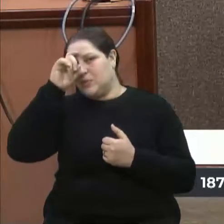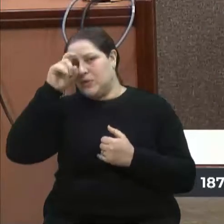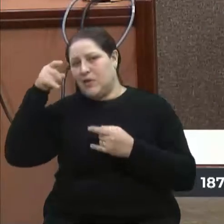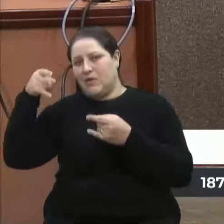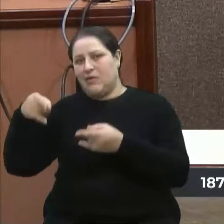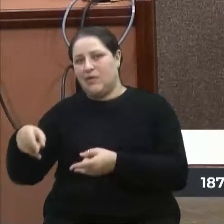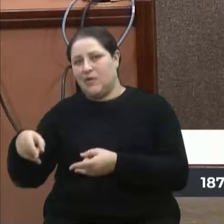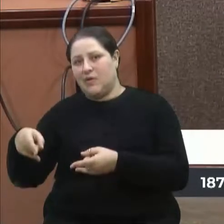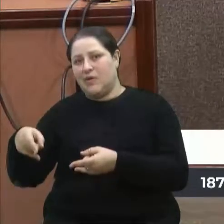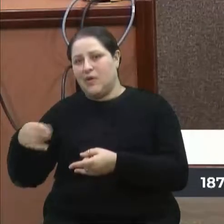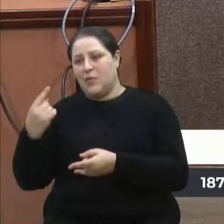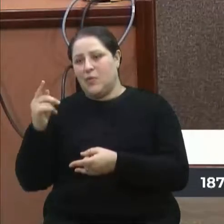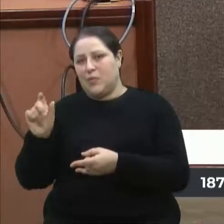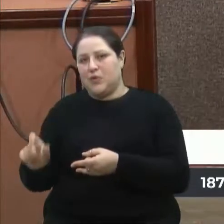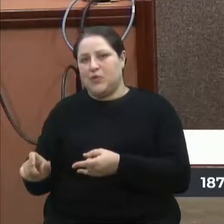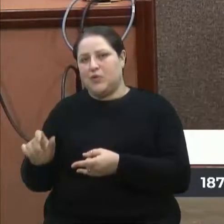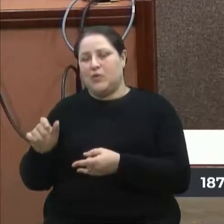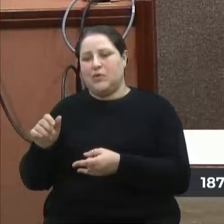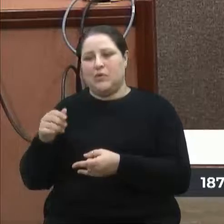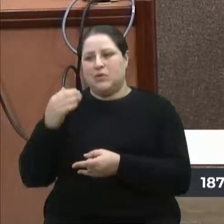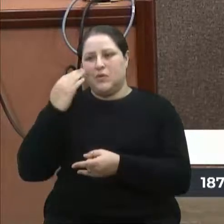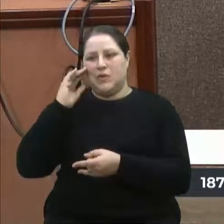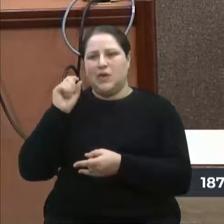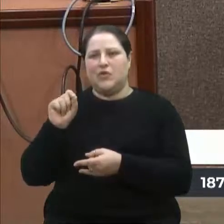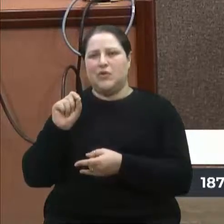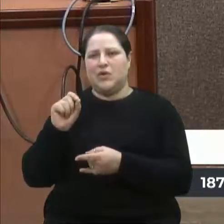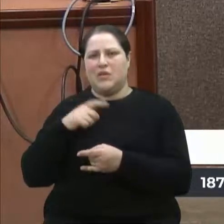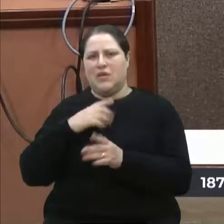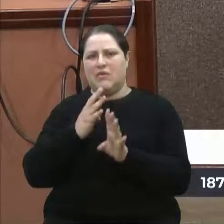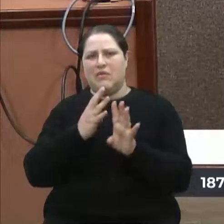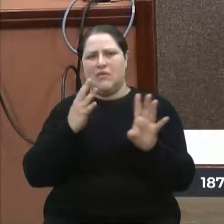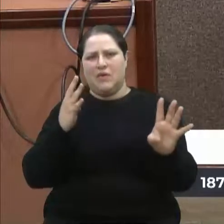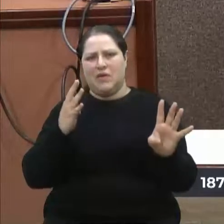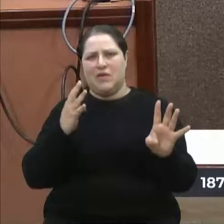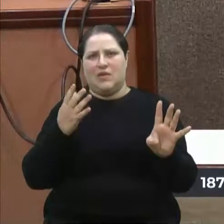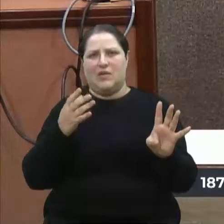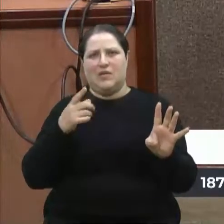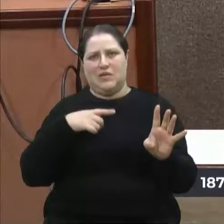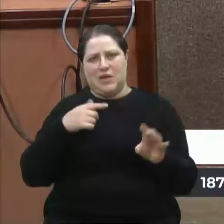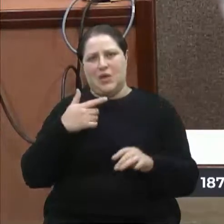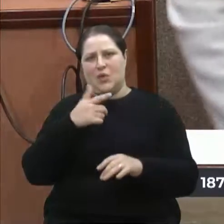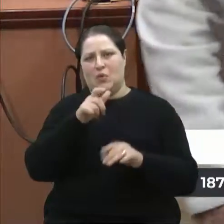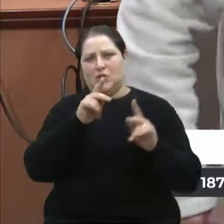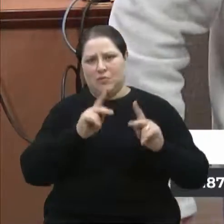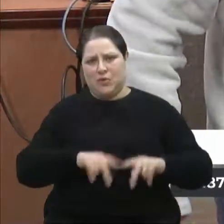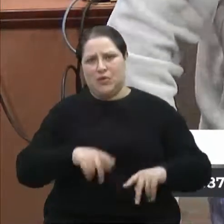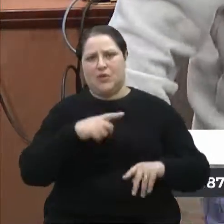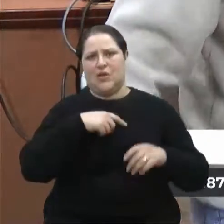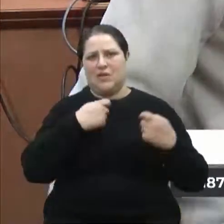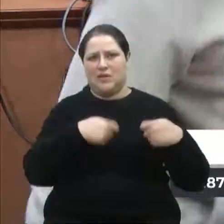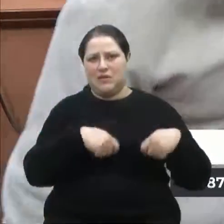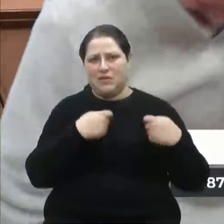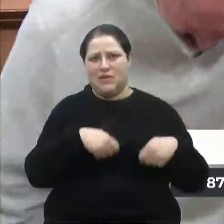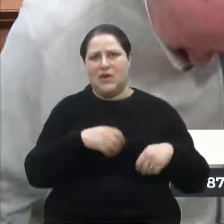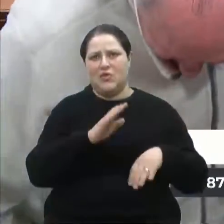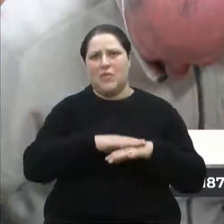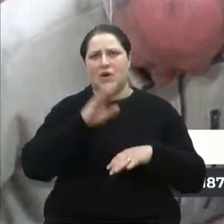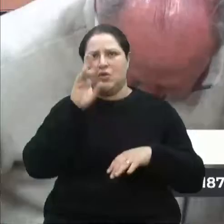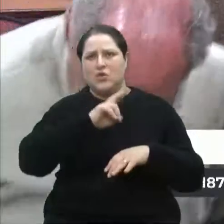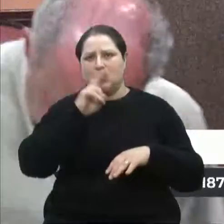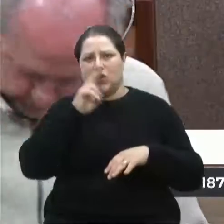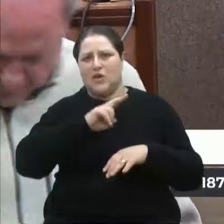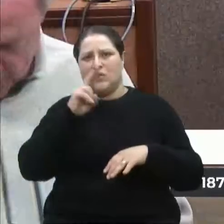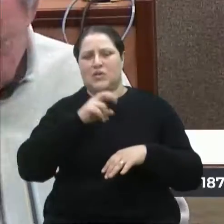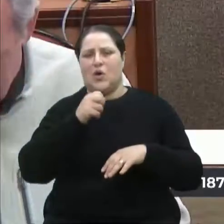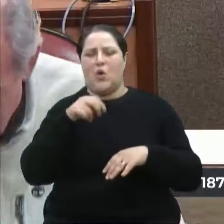o entendimento de que há uma fila, de que há outras pessoas que têm essa necessidade ou mais urgência ainda, ou quando a gente faz